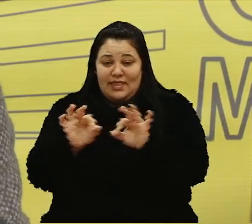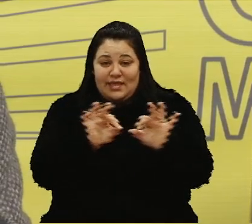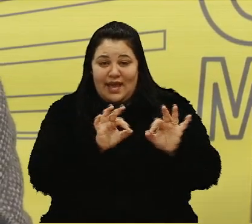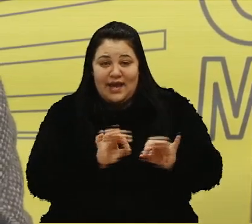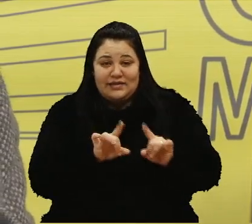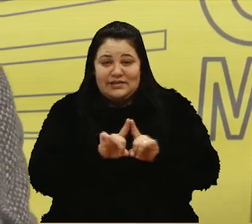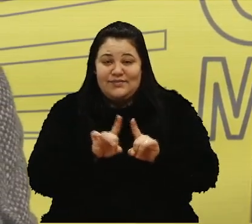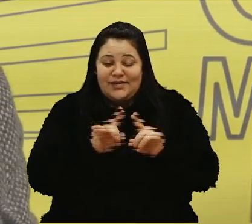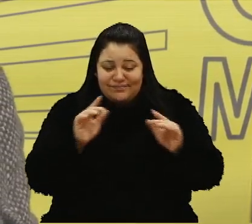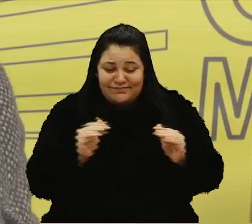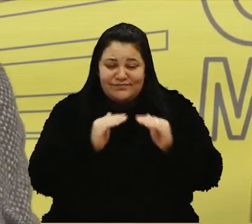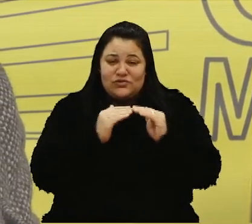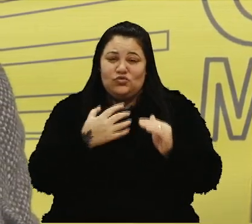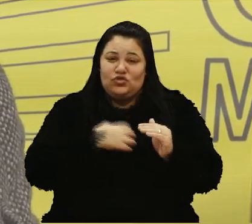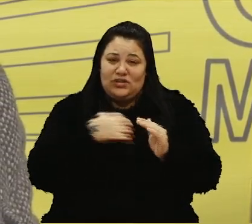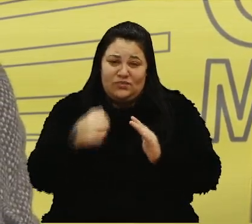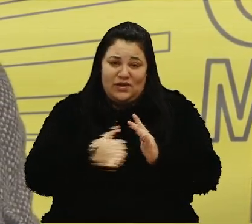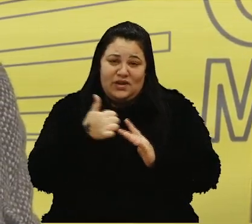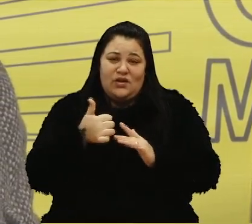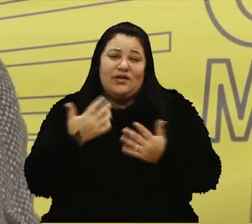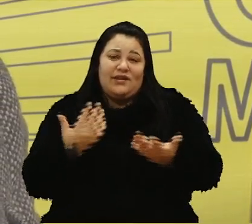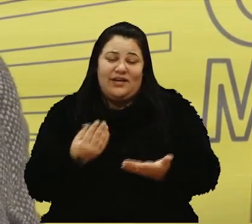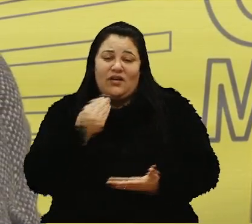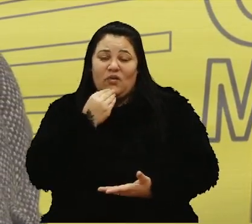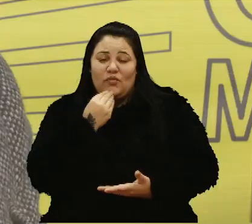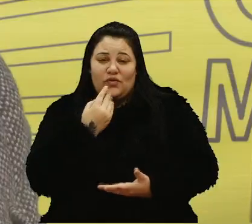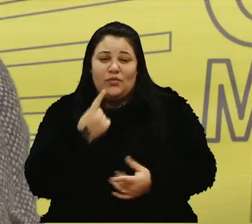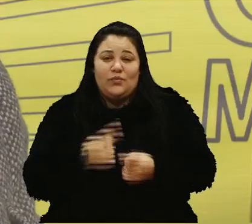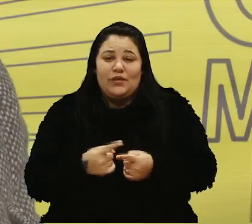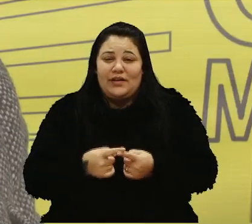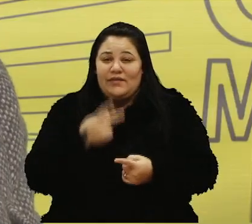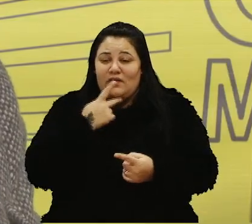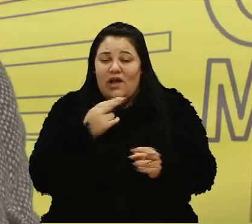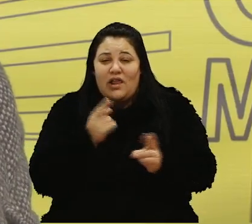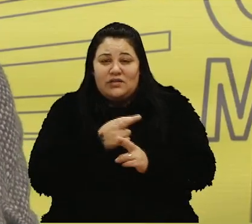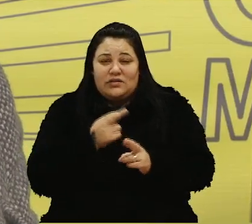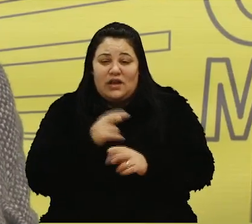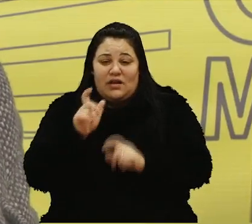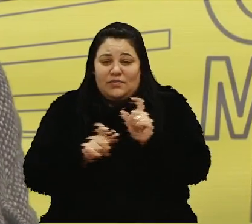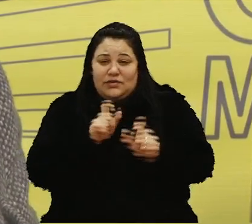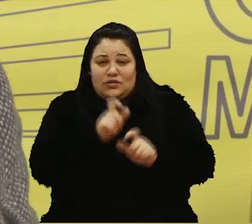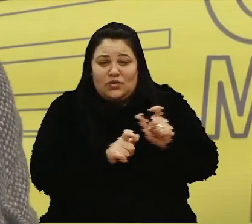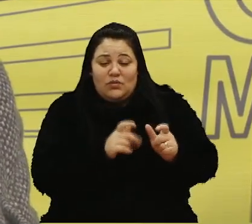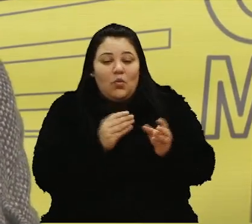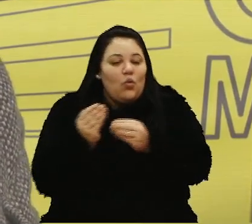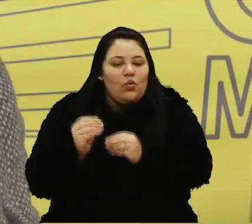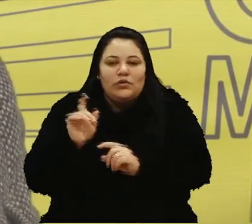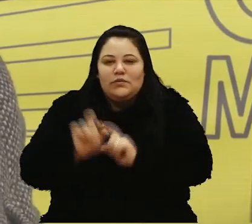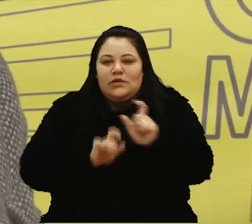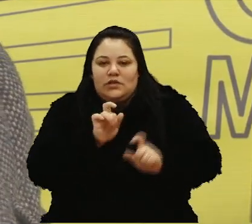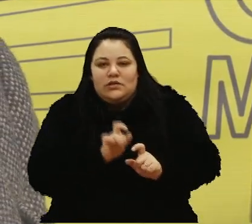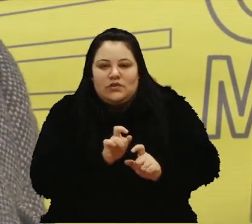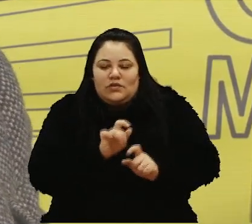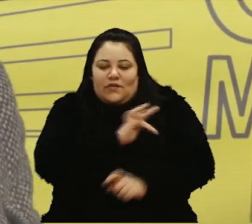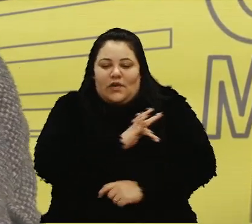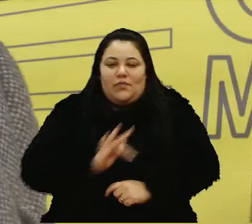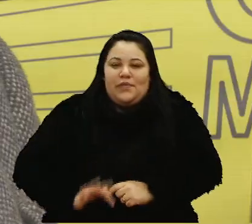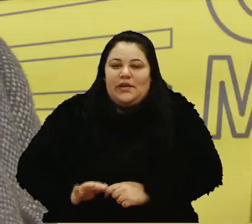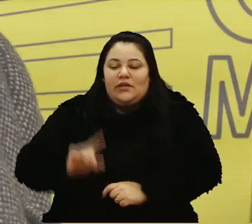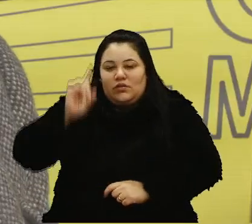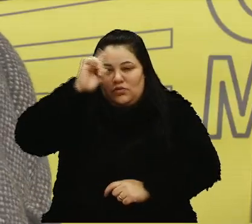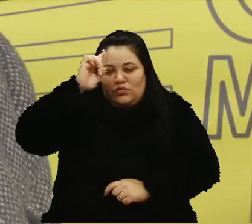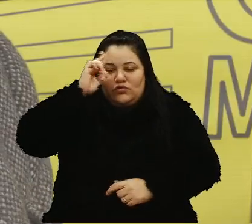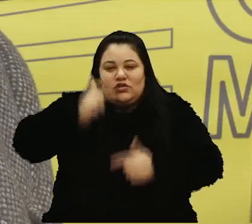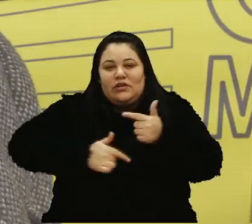mais coerente, né? Por que a questão a pessoa que muitas pessoas vêm de Farroupilha diariamente trabalhar em